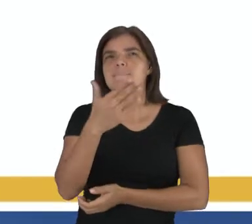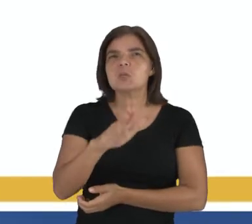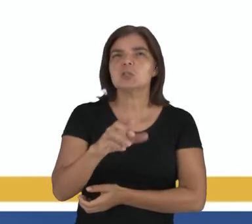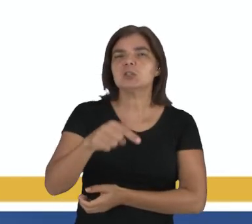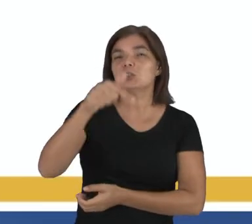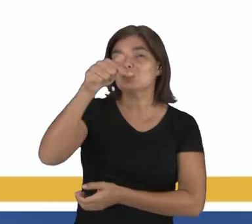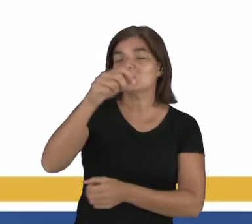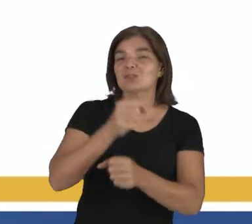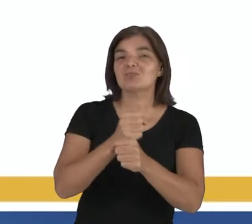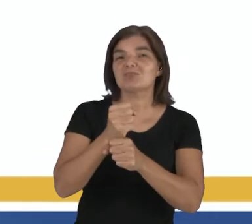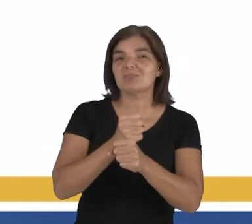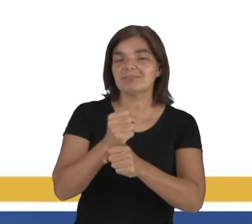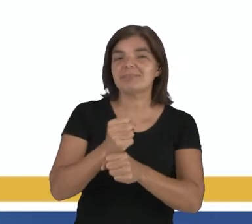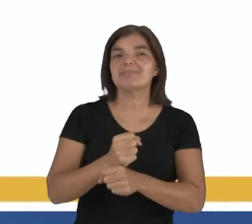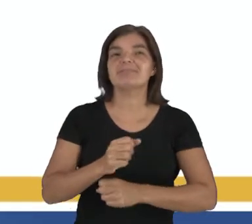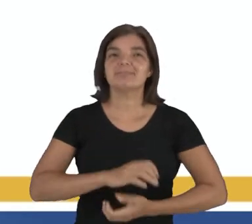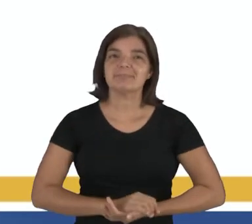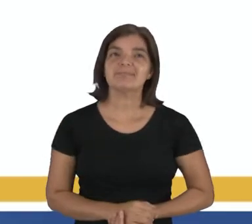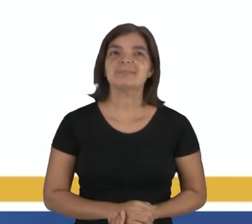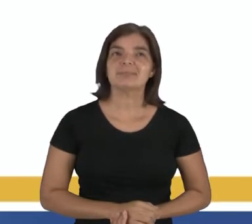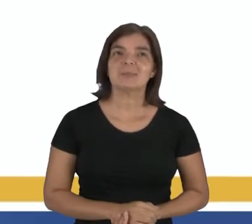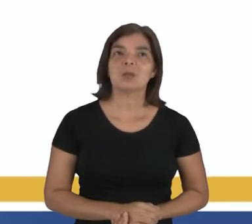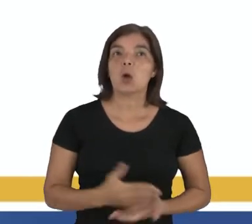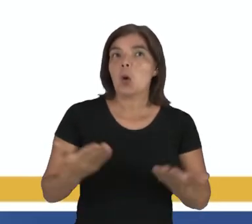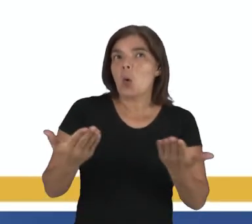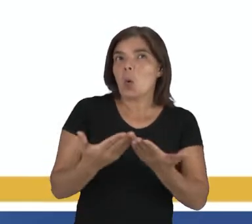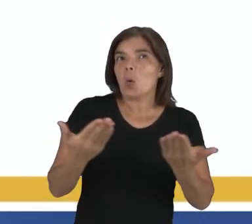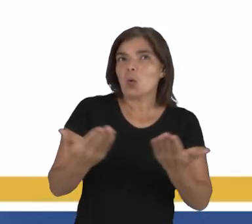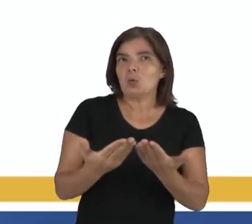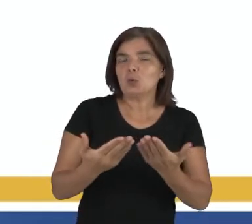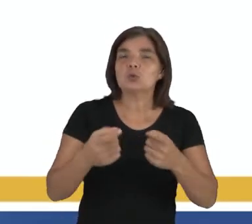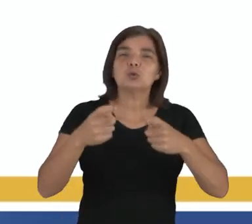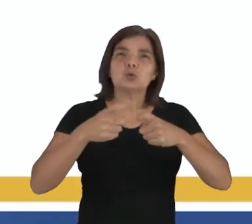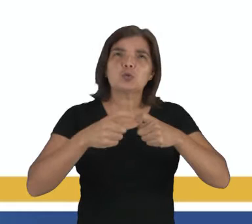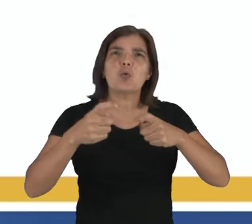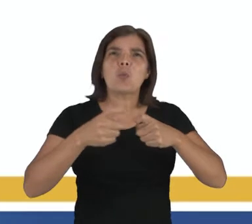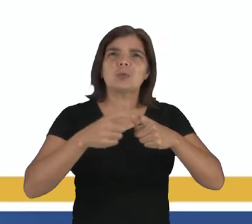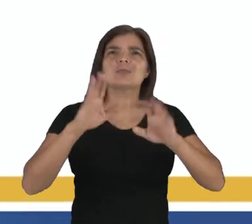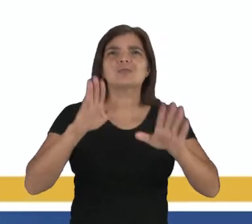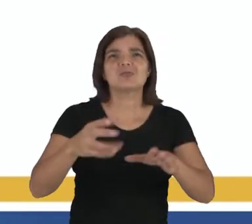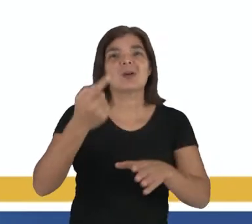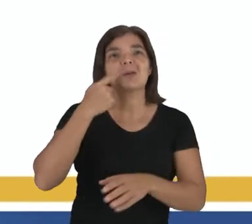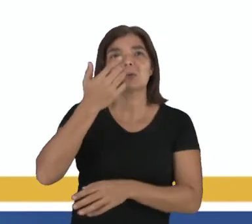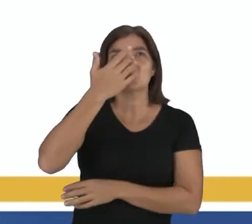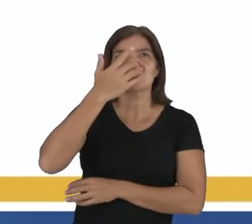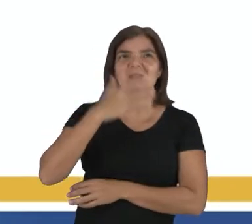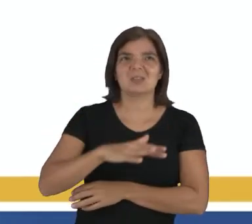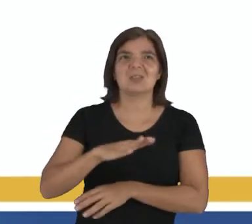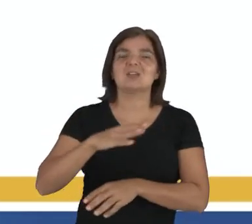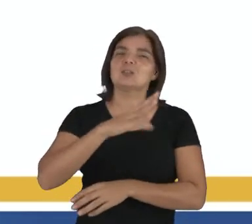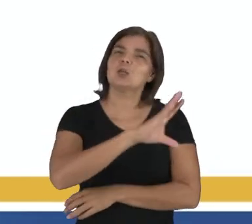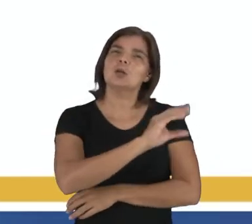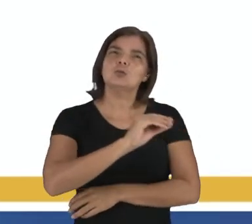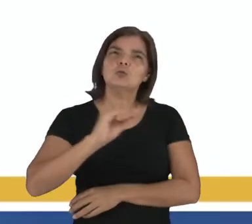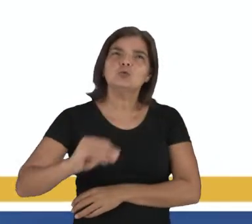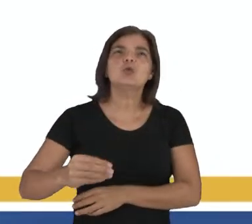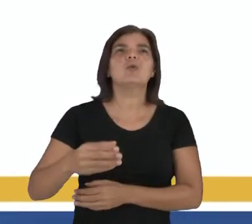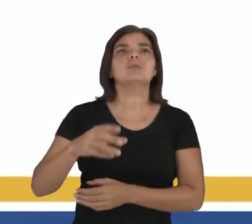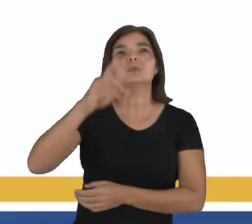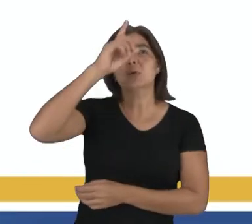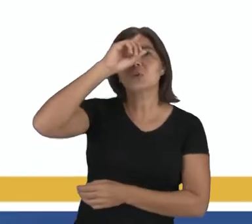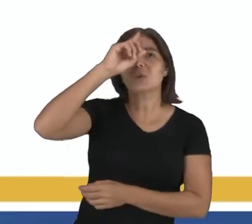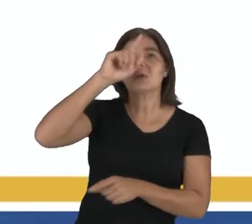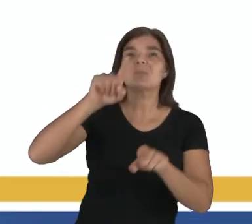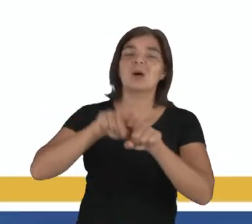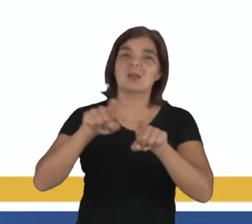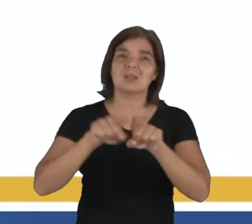em média, cerca de 7 anos. Hoje em dia, os consultórios médicos já lidam com crianças, jovens